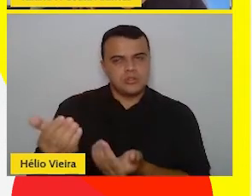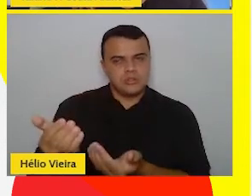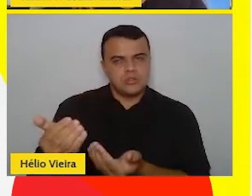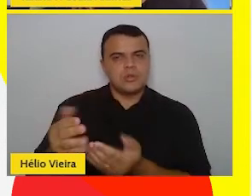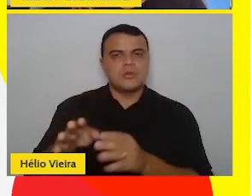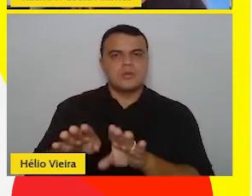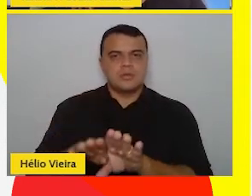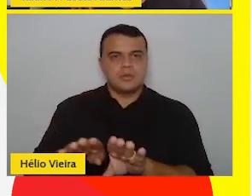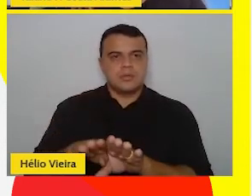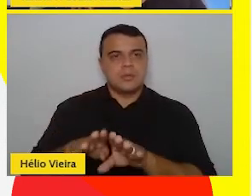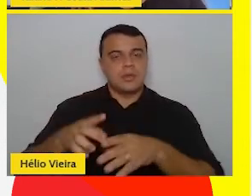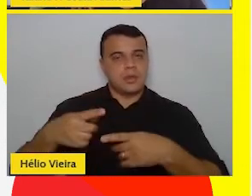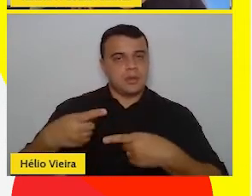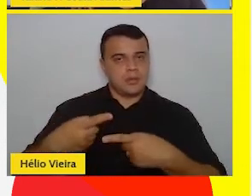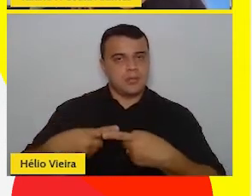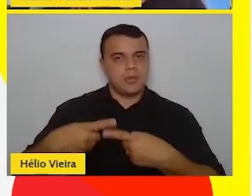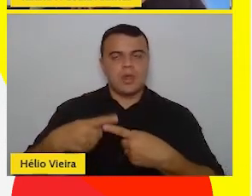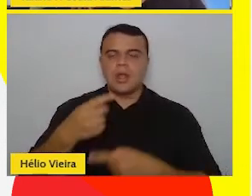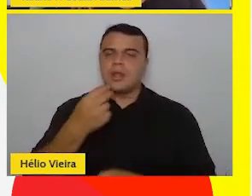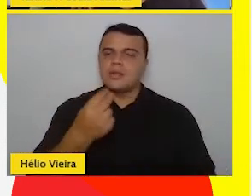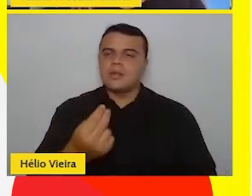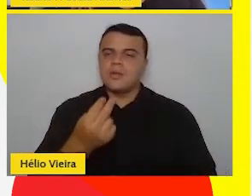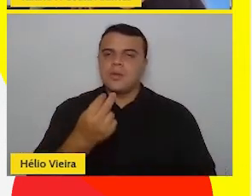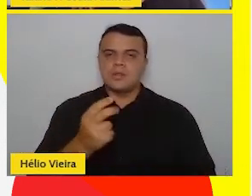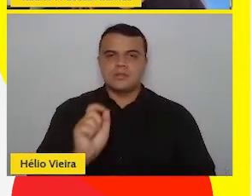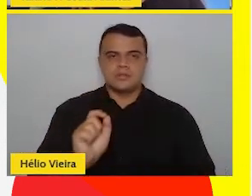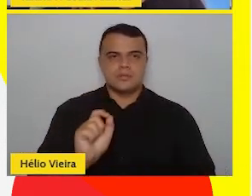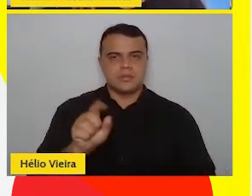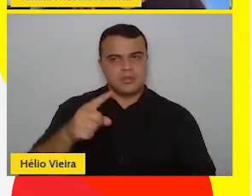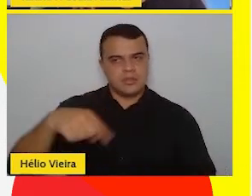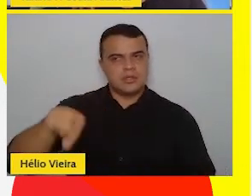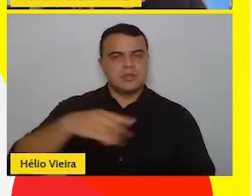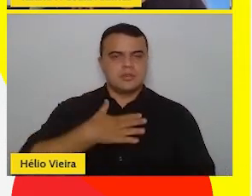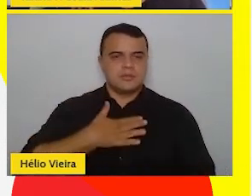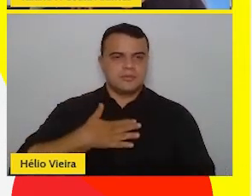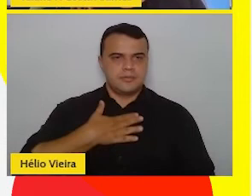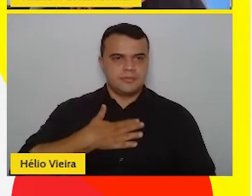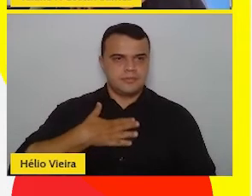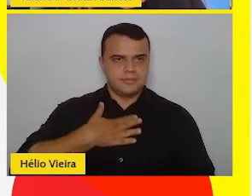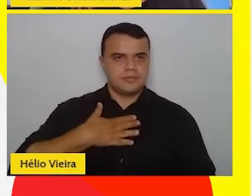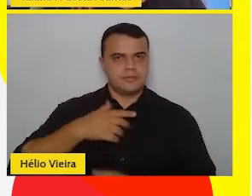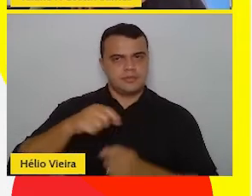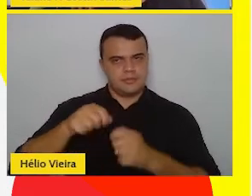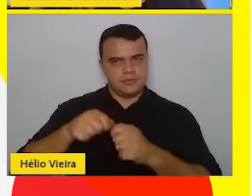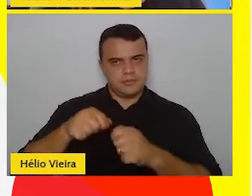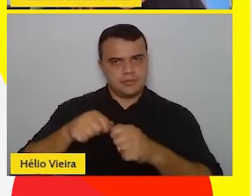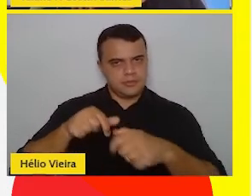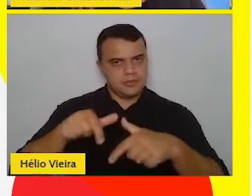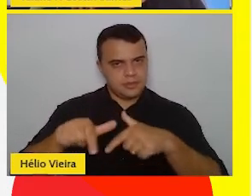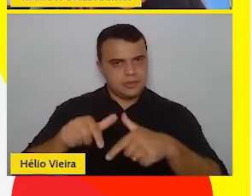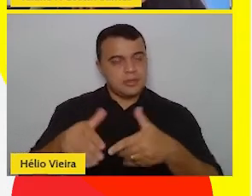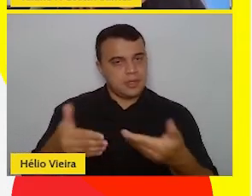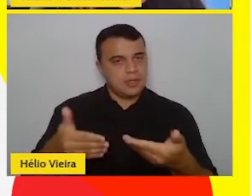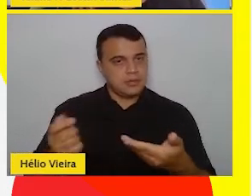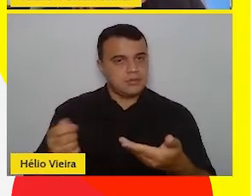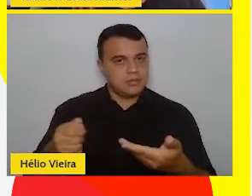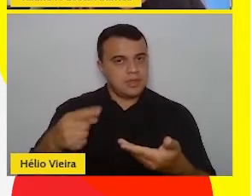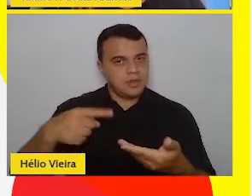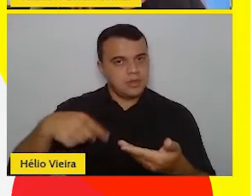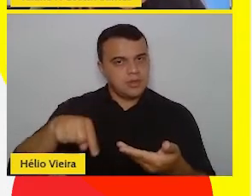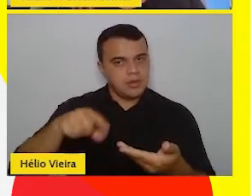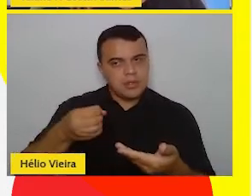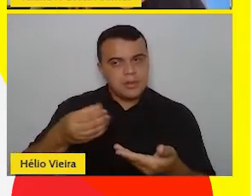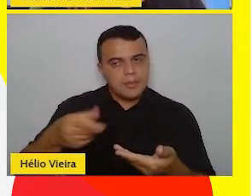adolescente, porque é uma linguagem que eles gostam de trabalhar, então a gente acaba